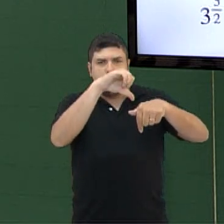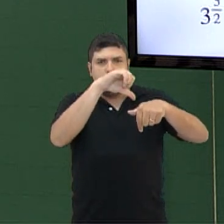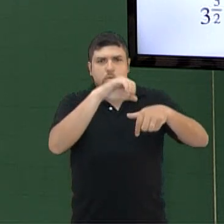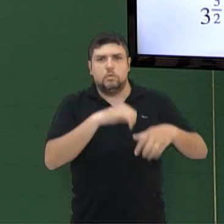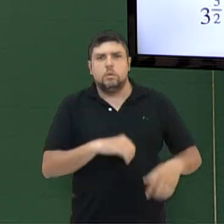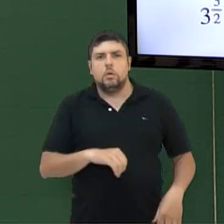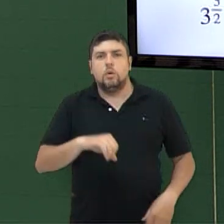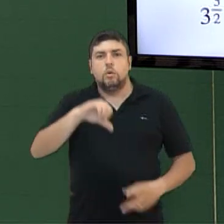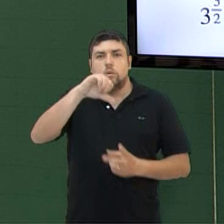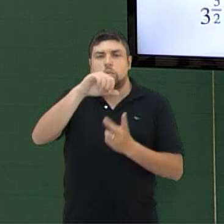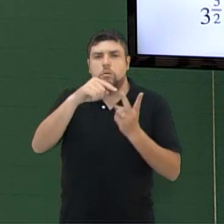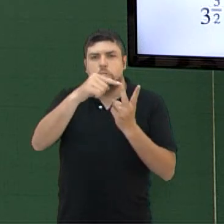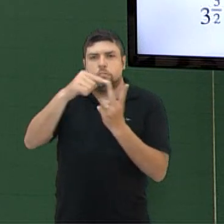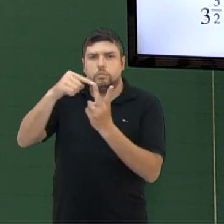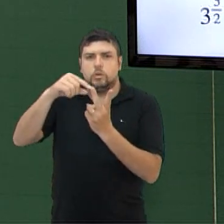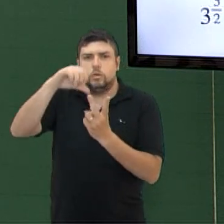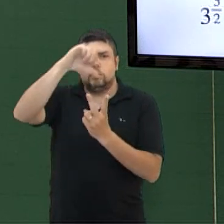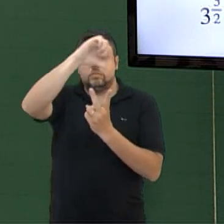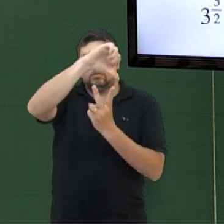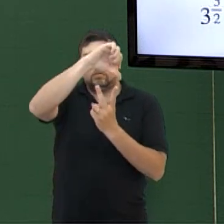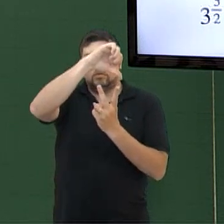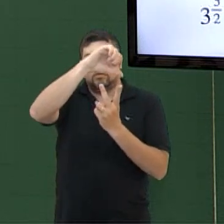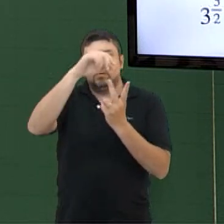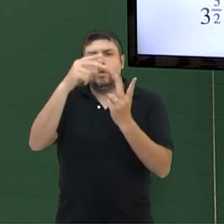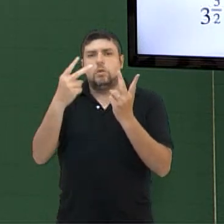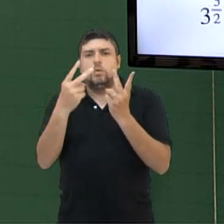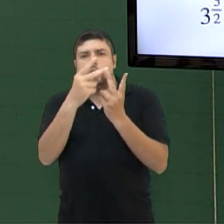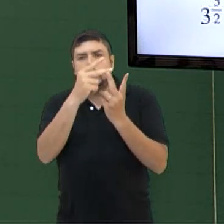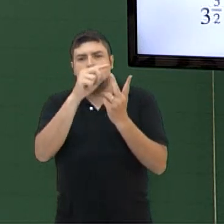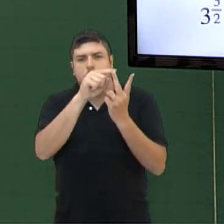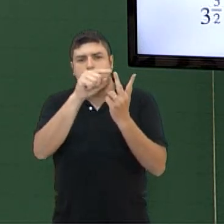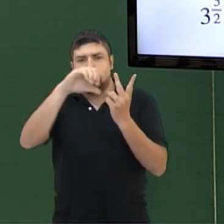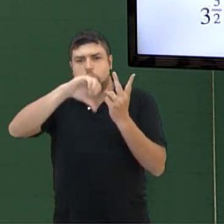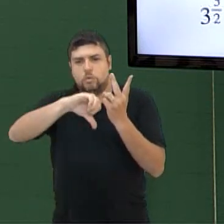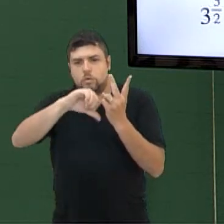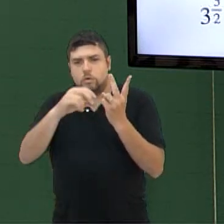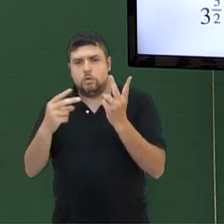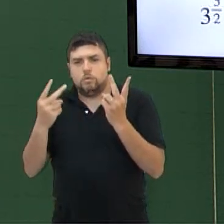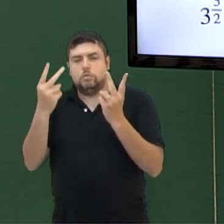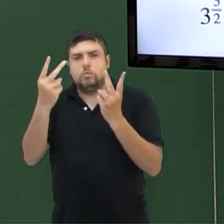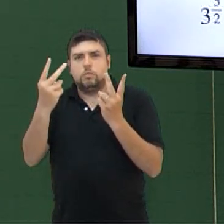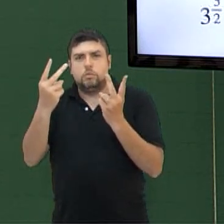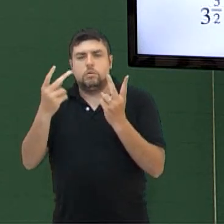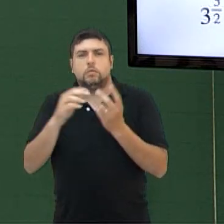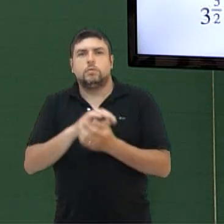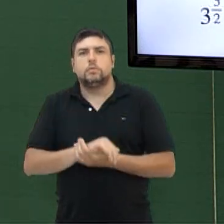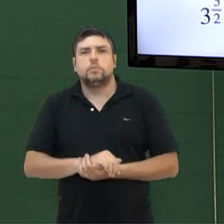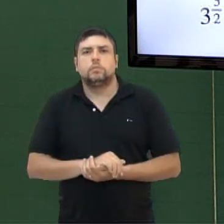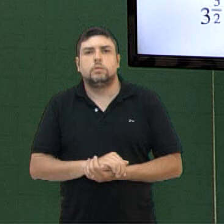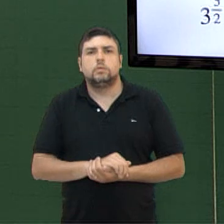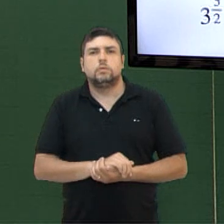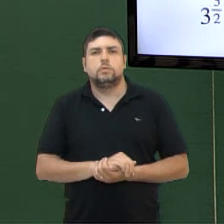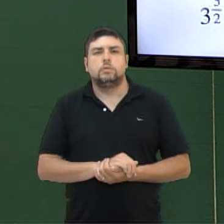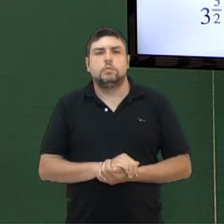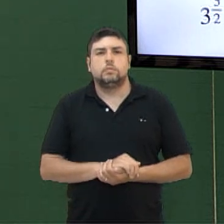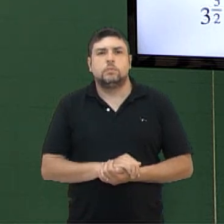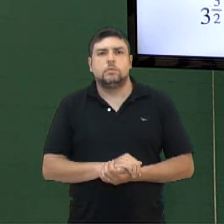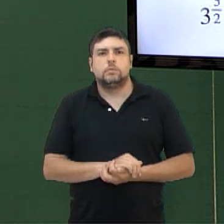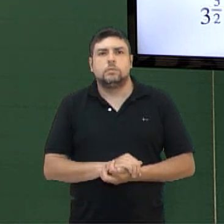vira índice, vai ficar aqui, e o 2 vira expoente. Raiz nona de 7 ao quadrado,